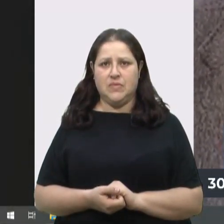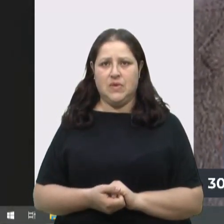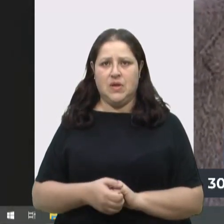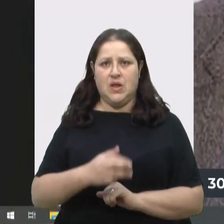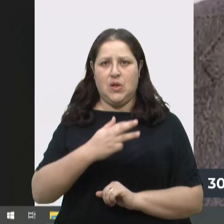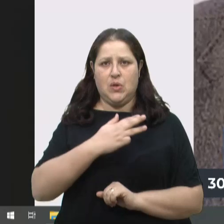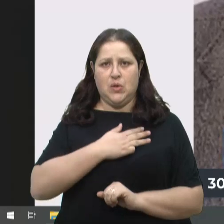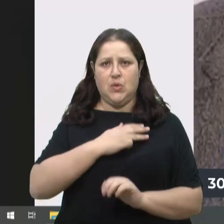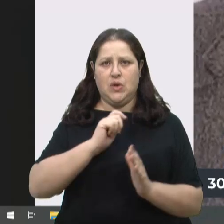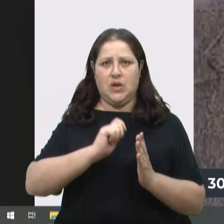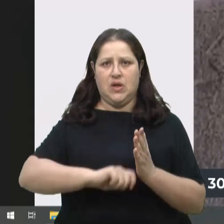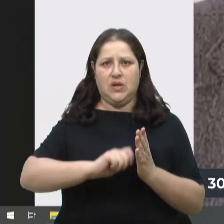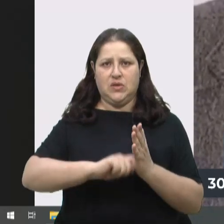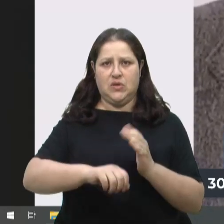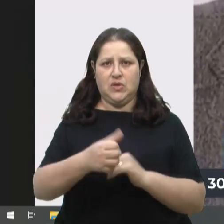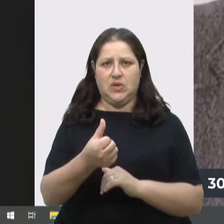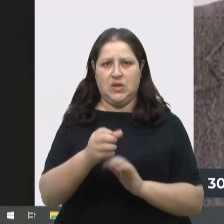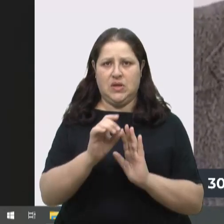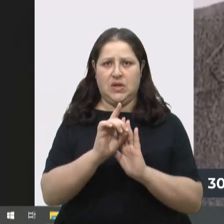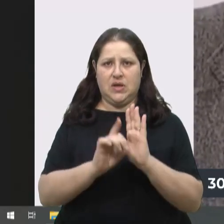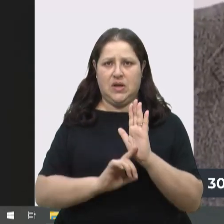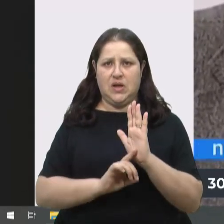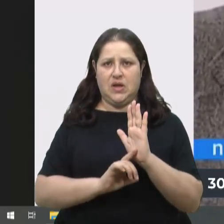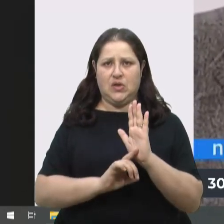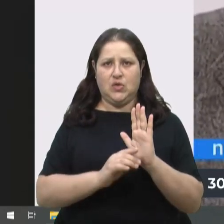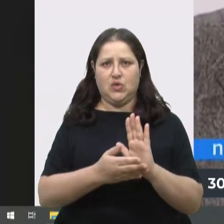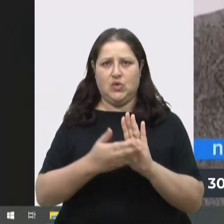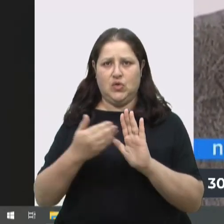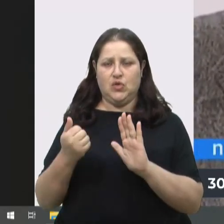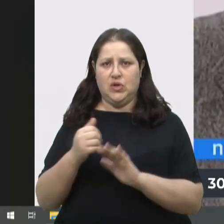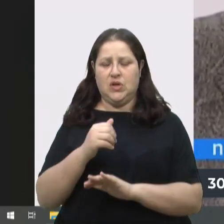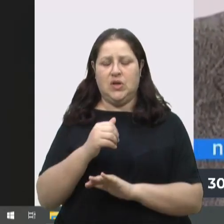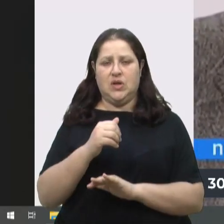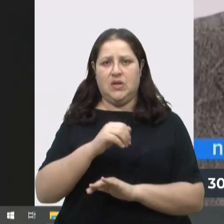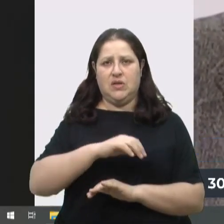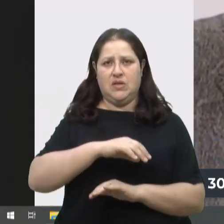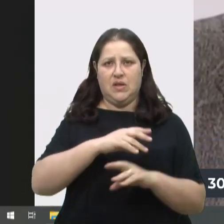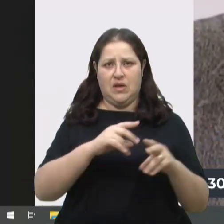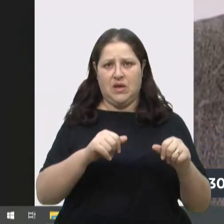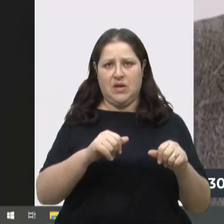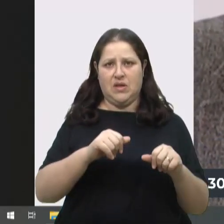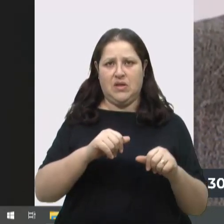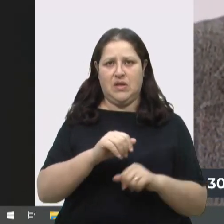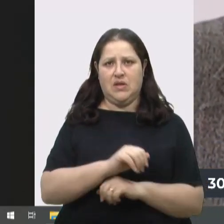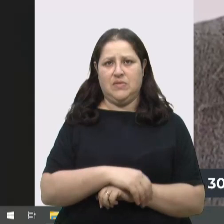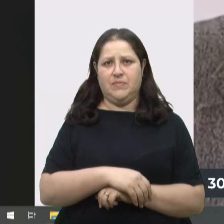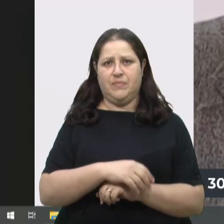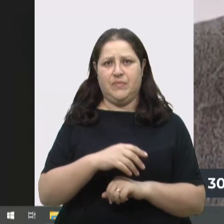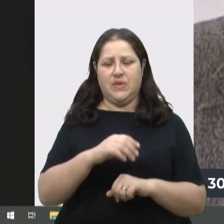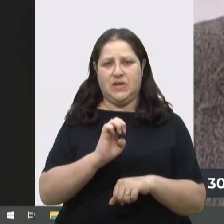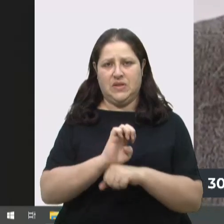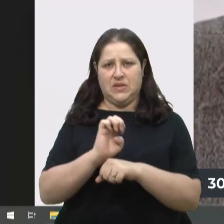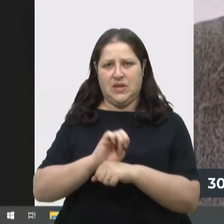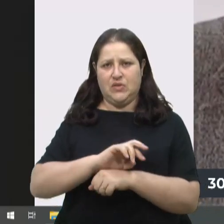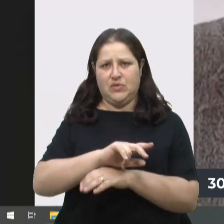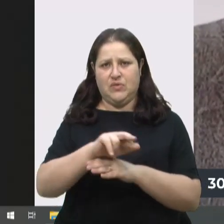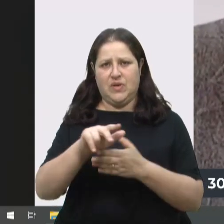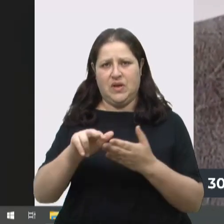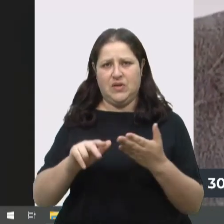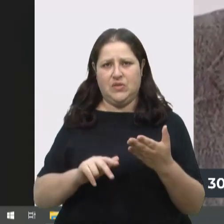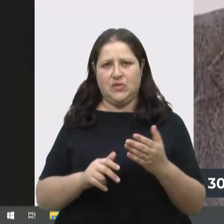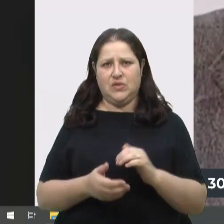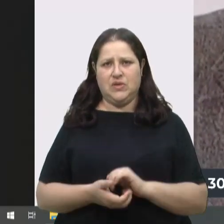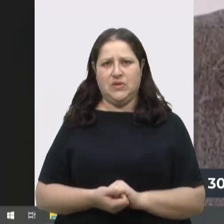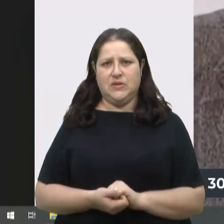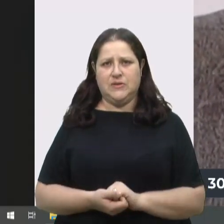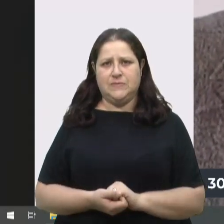de expropriação de terras. Nós temos decretos no Acre, Alagoas, Ceará, Amazonas,